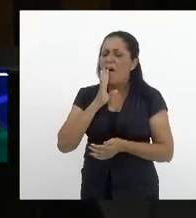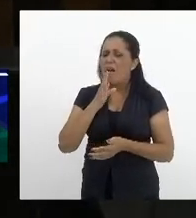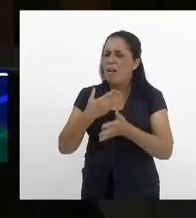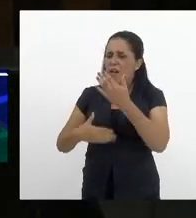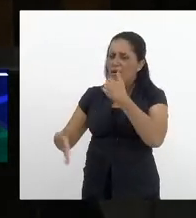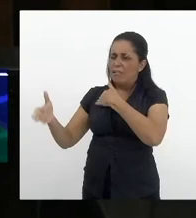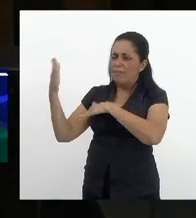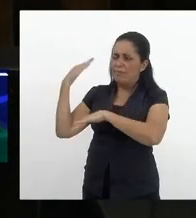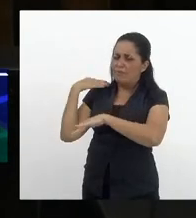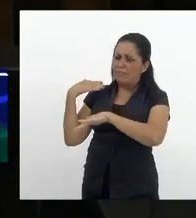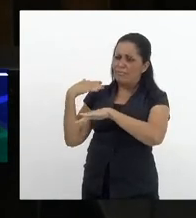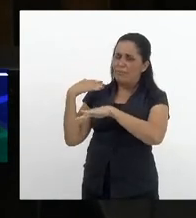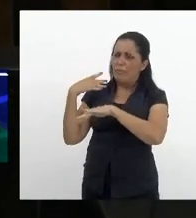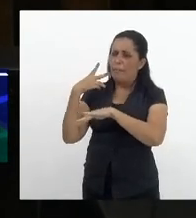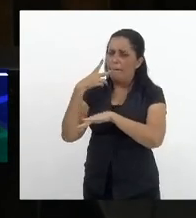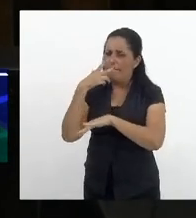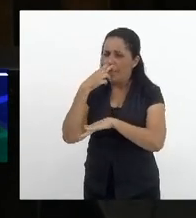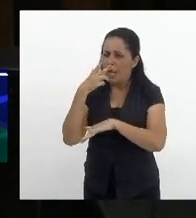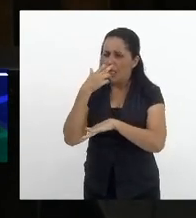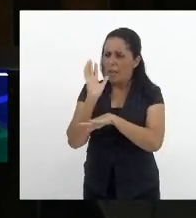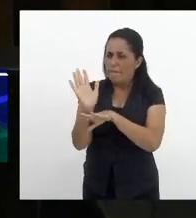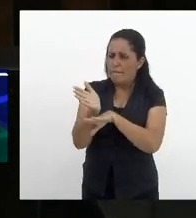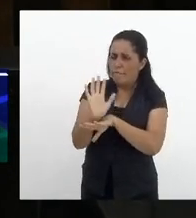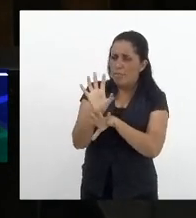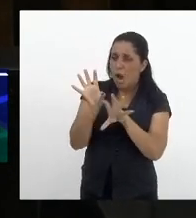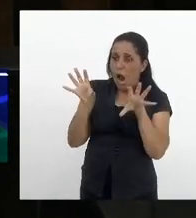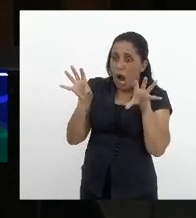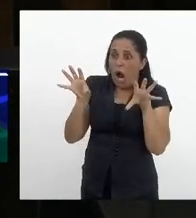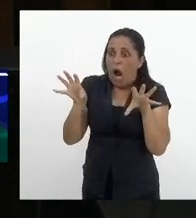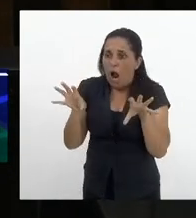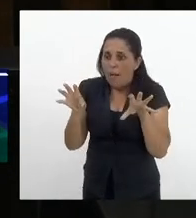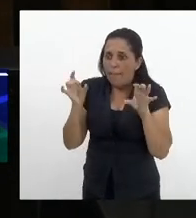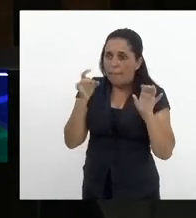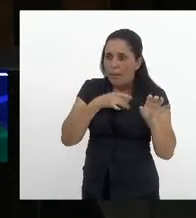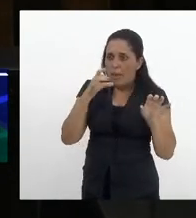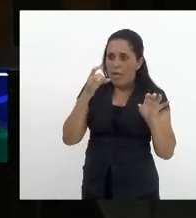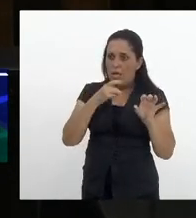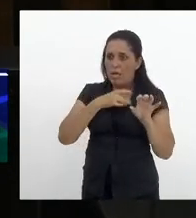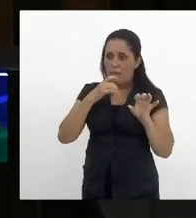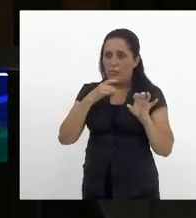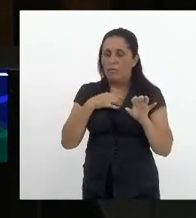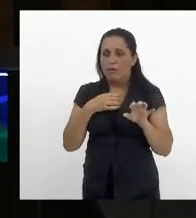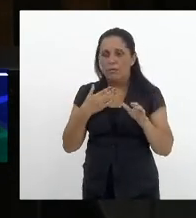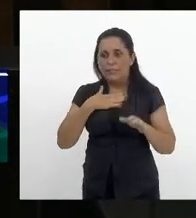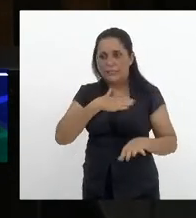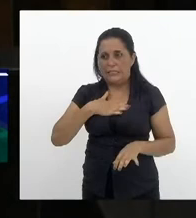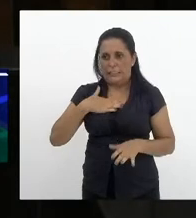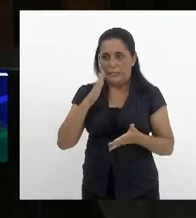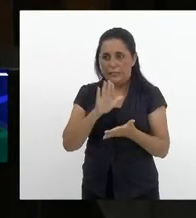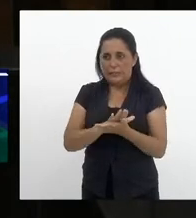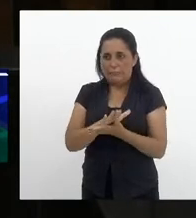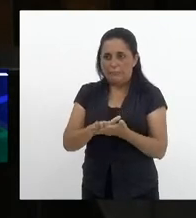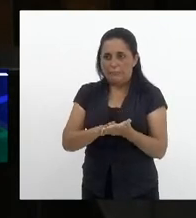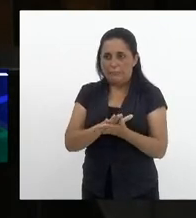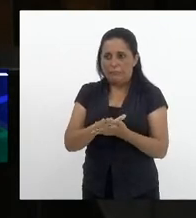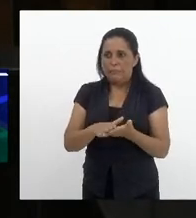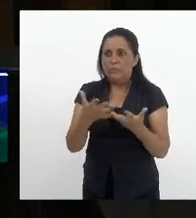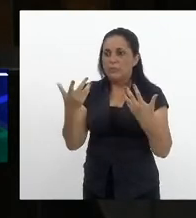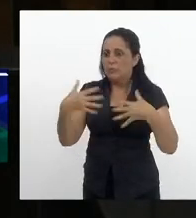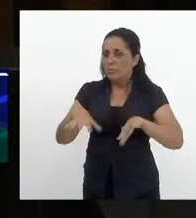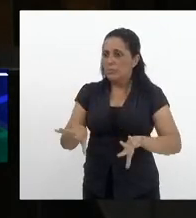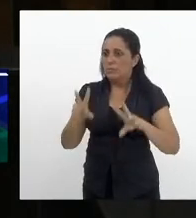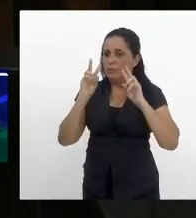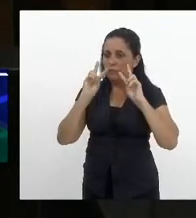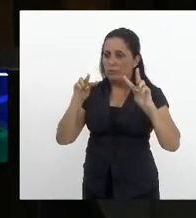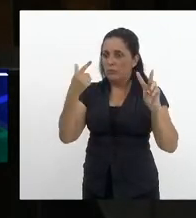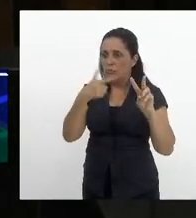um filme de terror, um filme profundamente desagradável. E não queremos